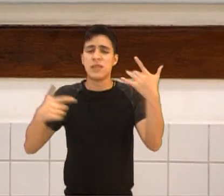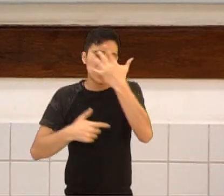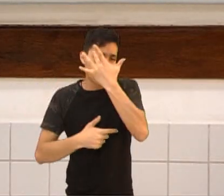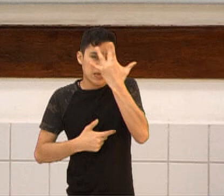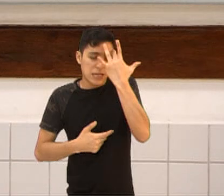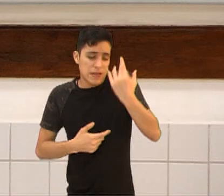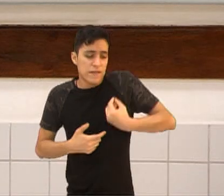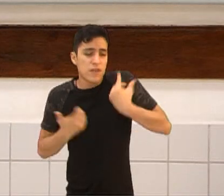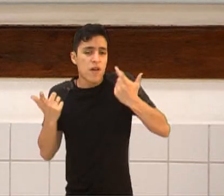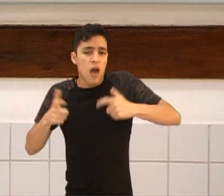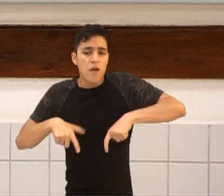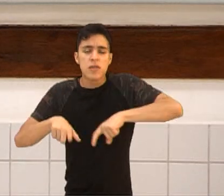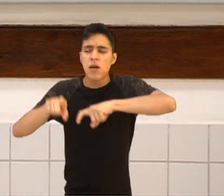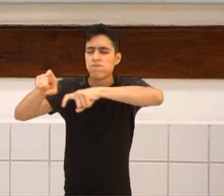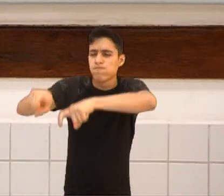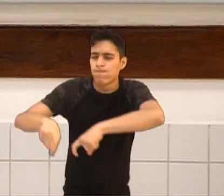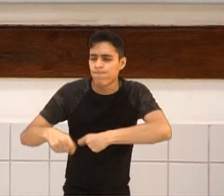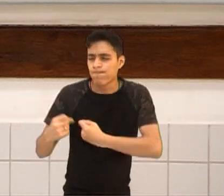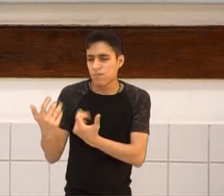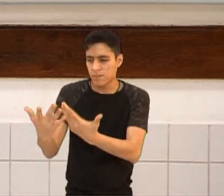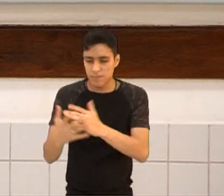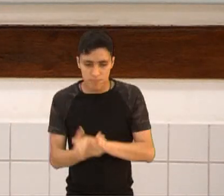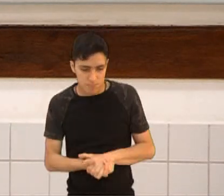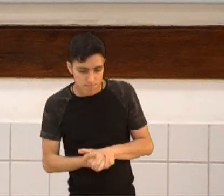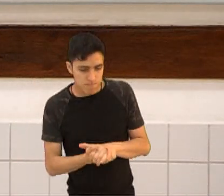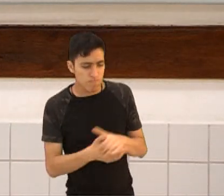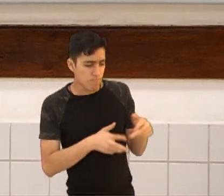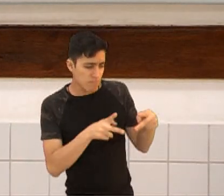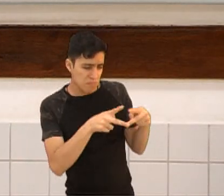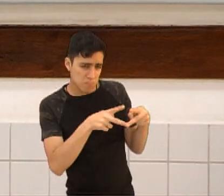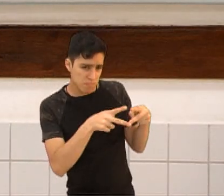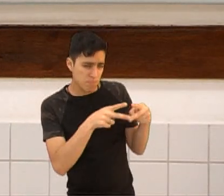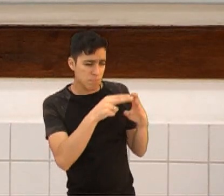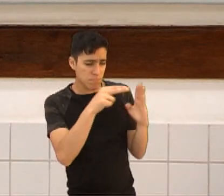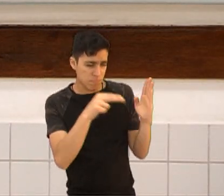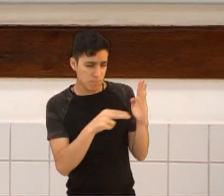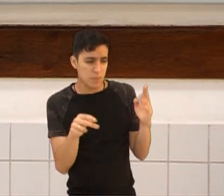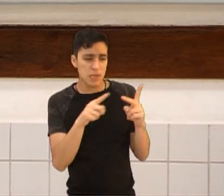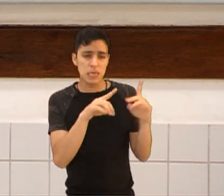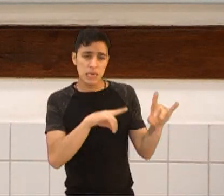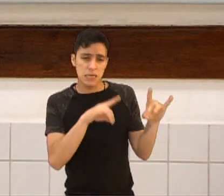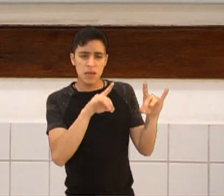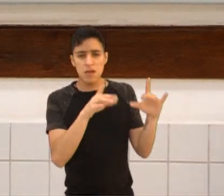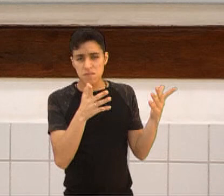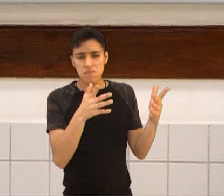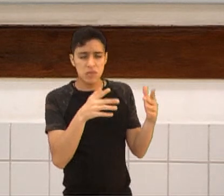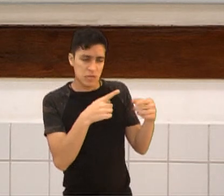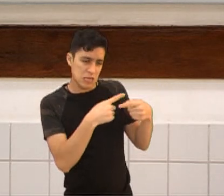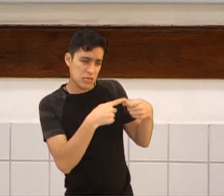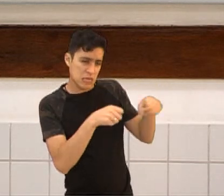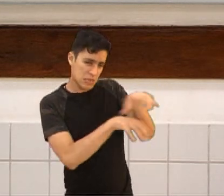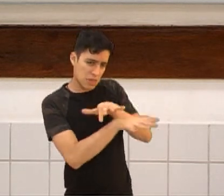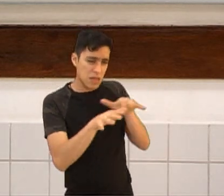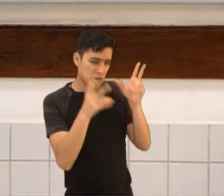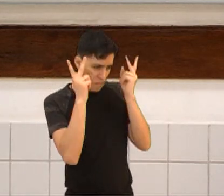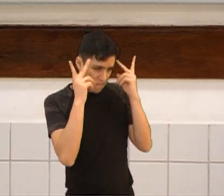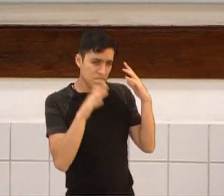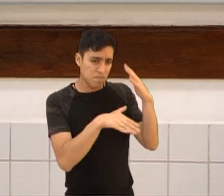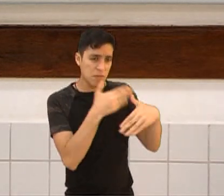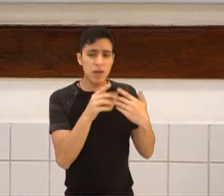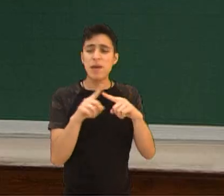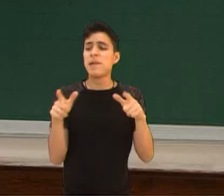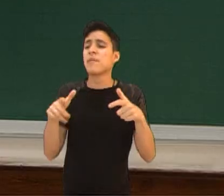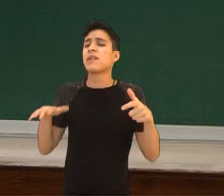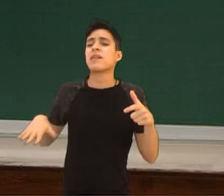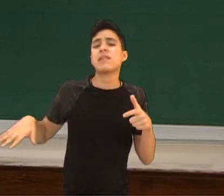Essas ilhas do Pacífico, com exceção de Austrália e Nova Zelândia, elas são habitadas majoritariamente por indígenas, né? Então,